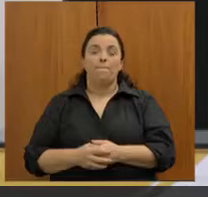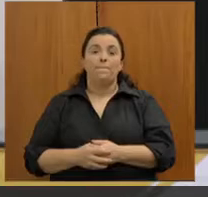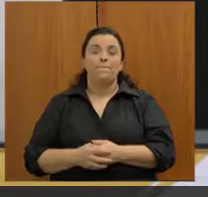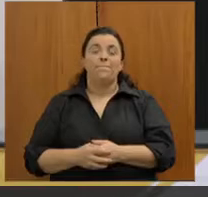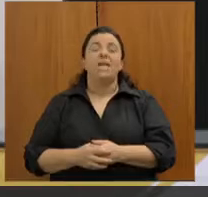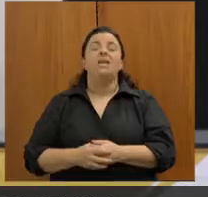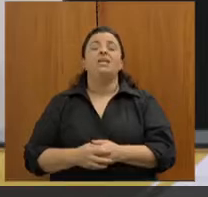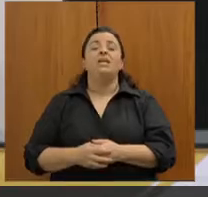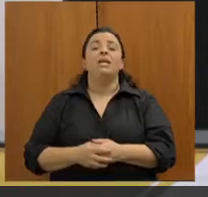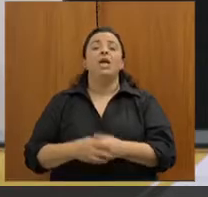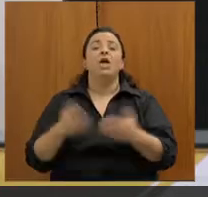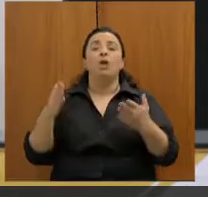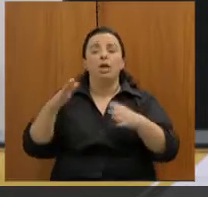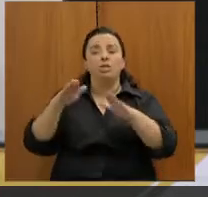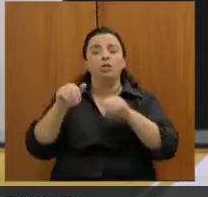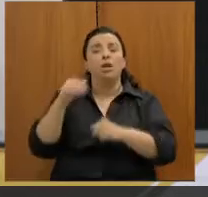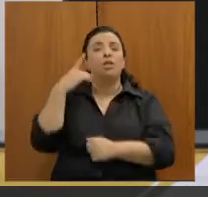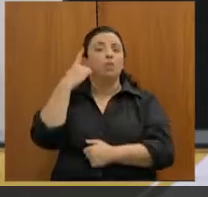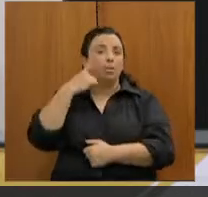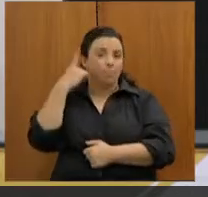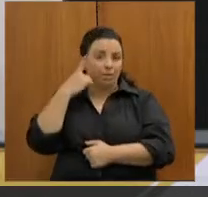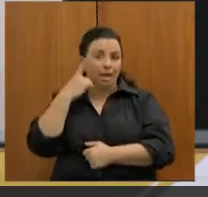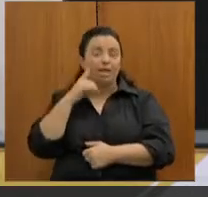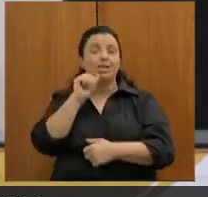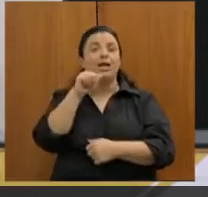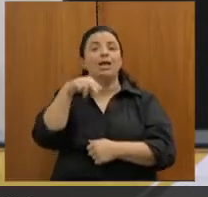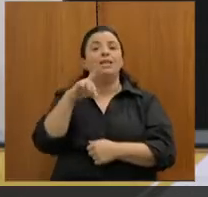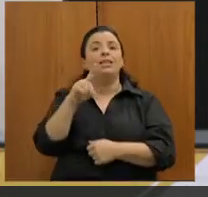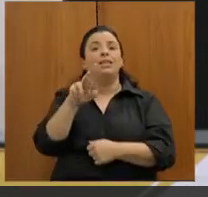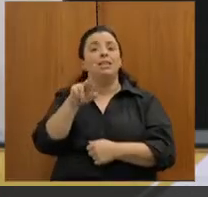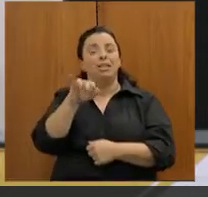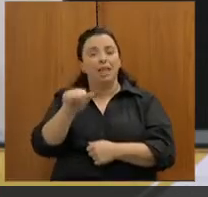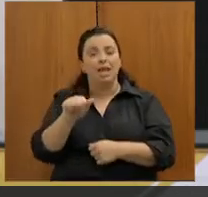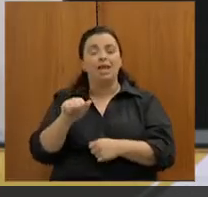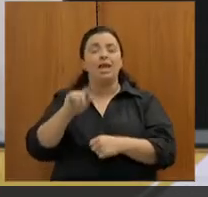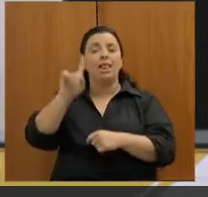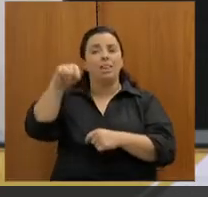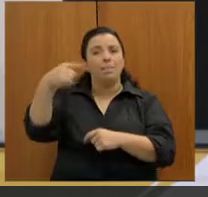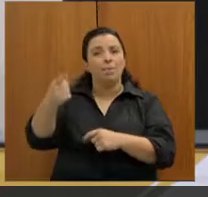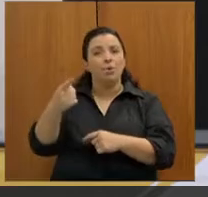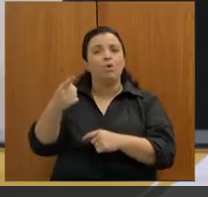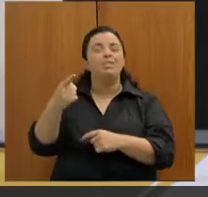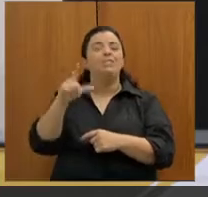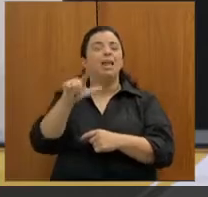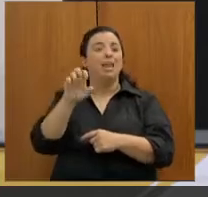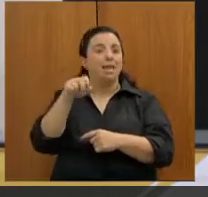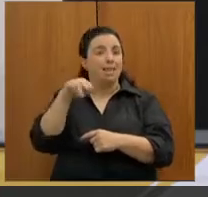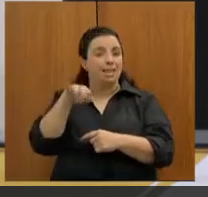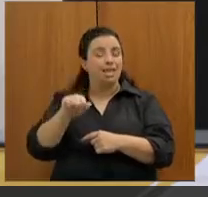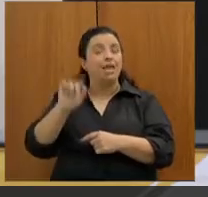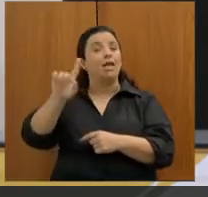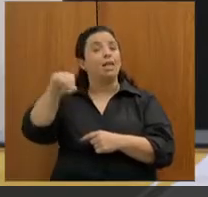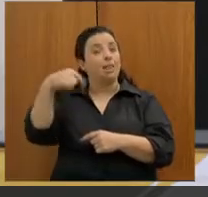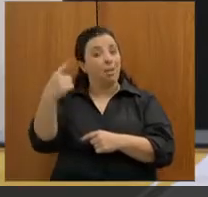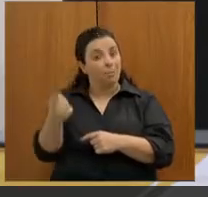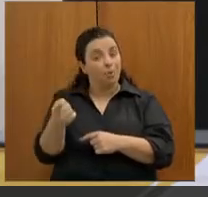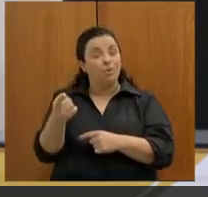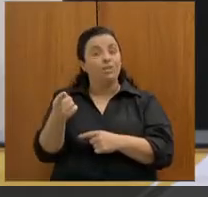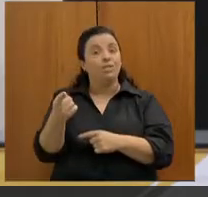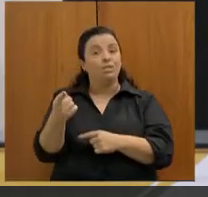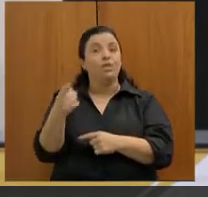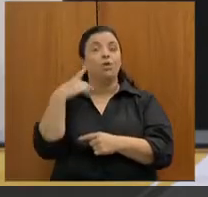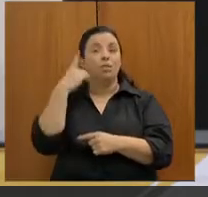deputadas E aí eu queria convidar a deputada Andreia de Jesus na sequência deputada Leninha e depois passa a palavra